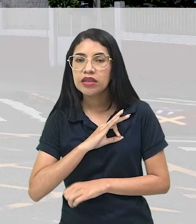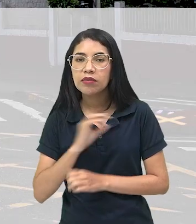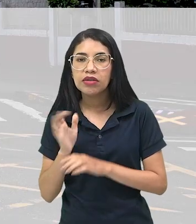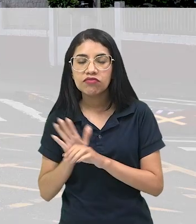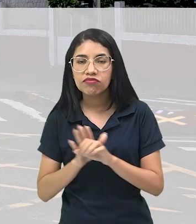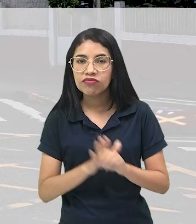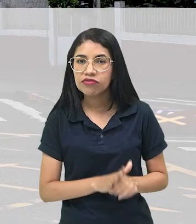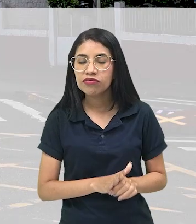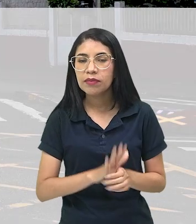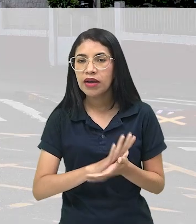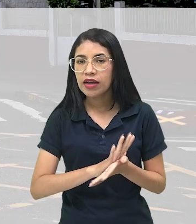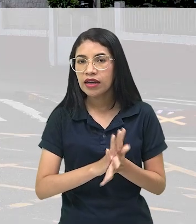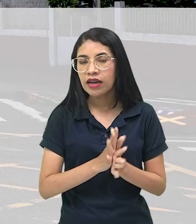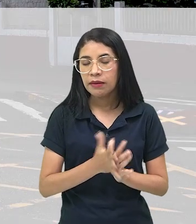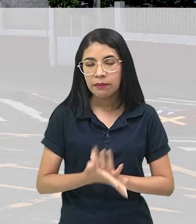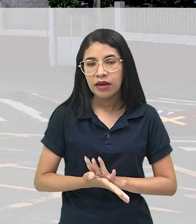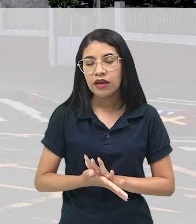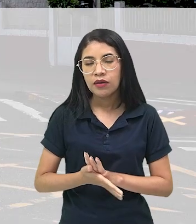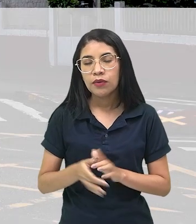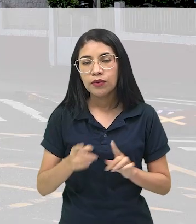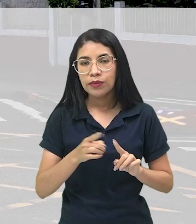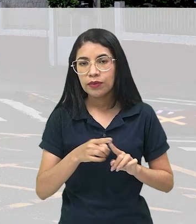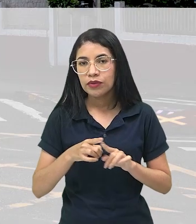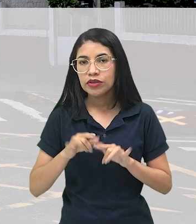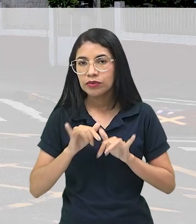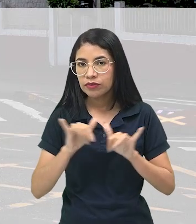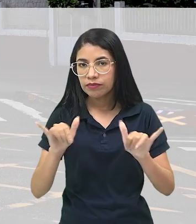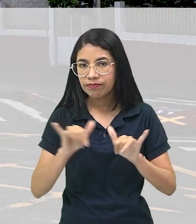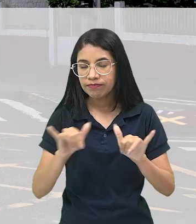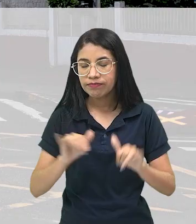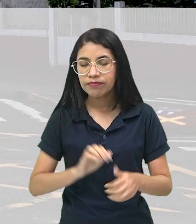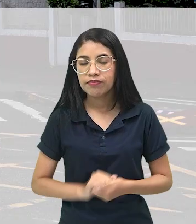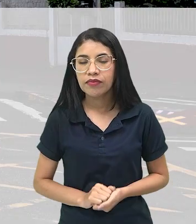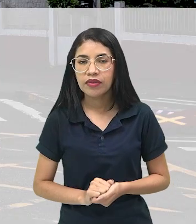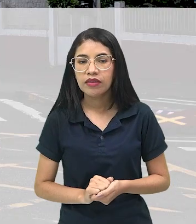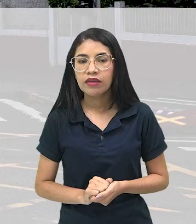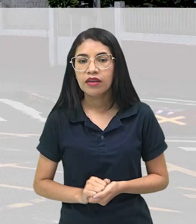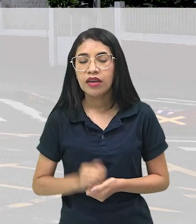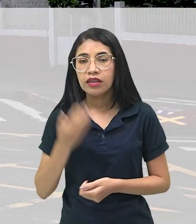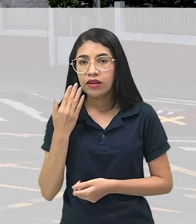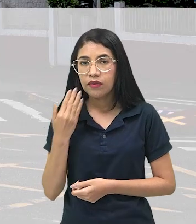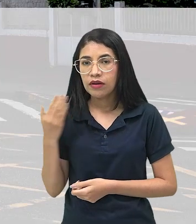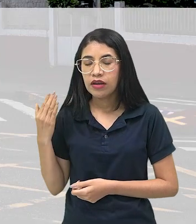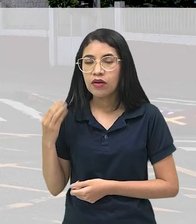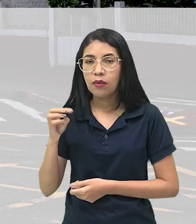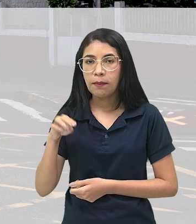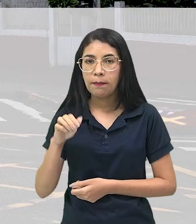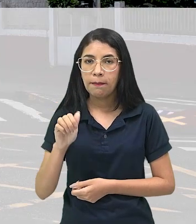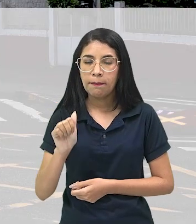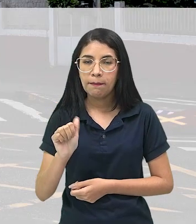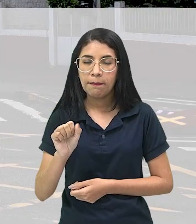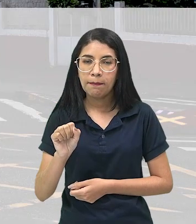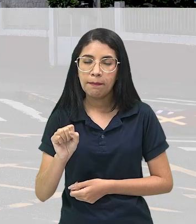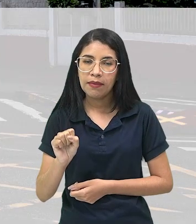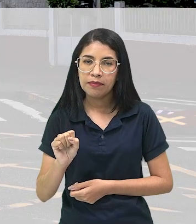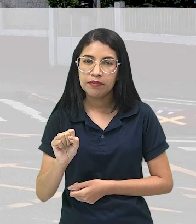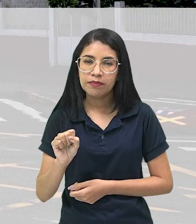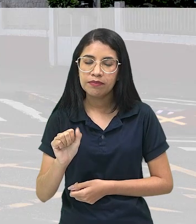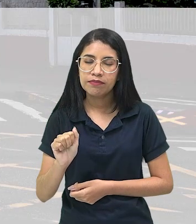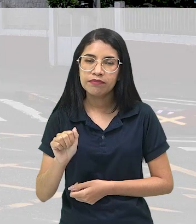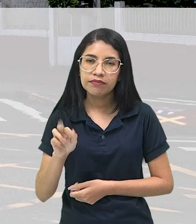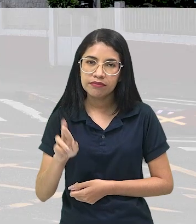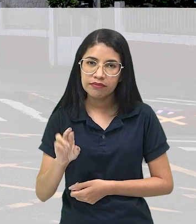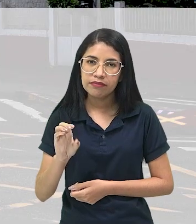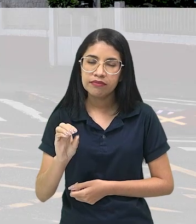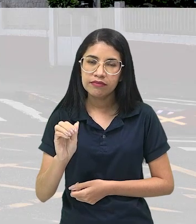acabar com esse tipo de manifestação, né? Então, o subcomandante Marcos aqui, que foi o líder, né, lá da década